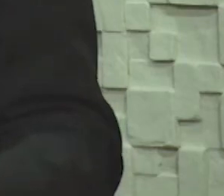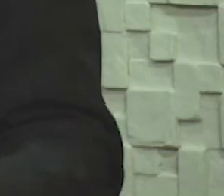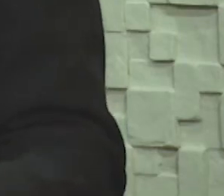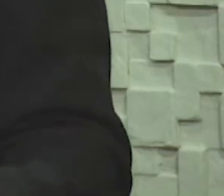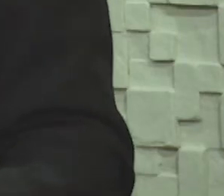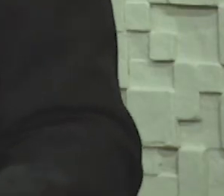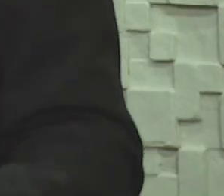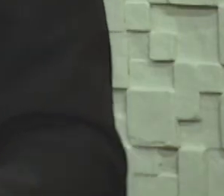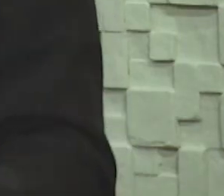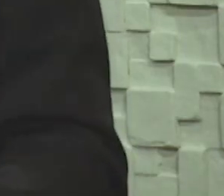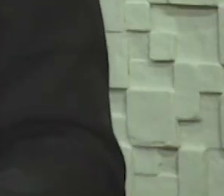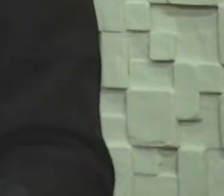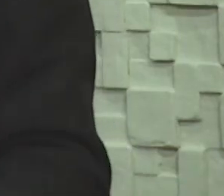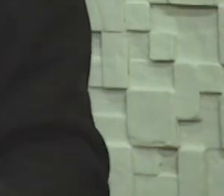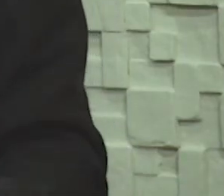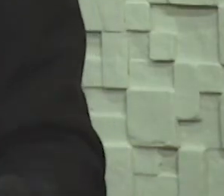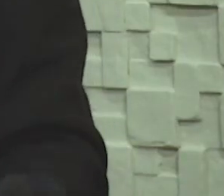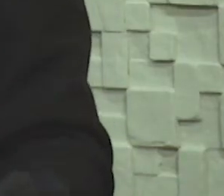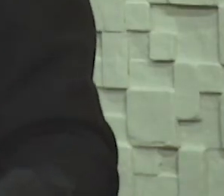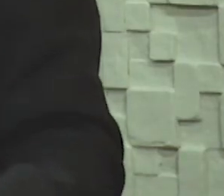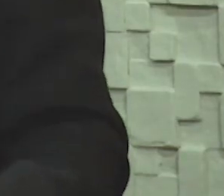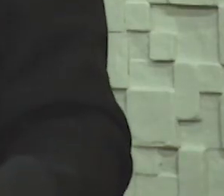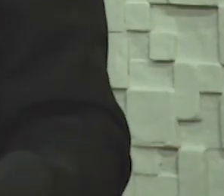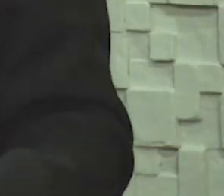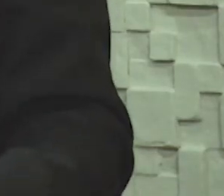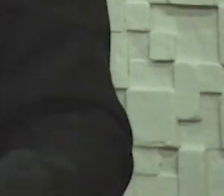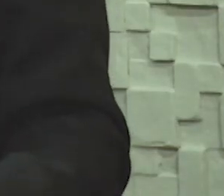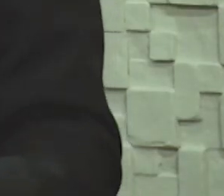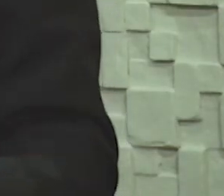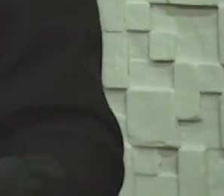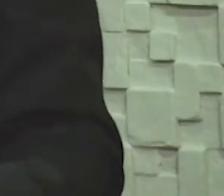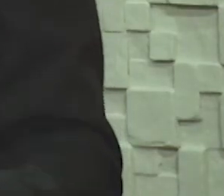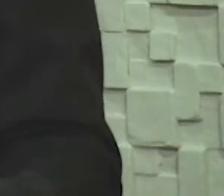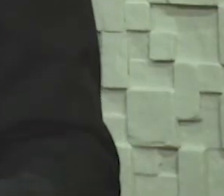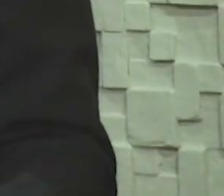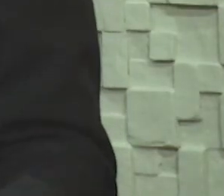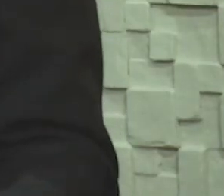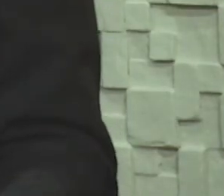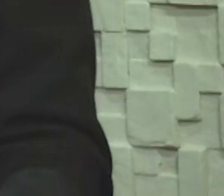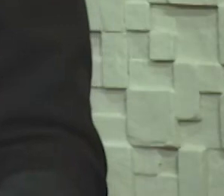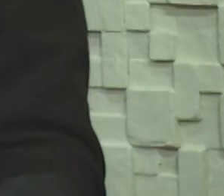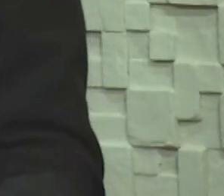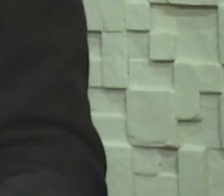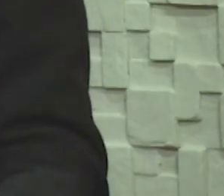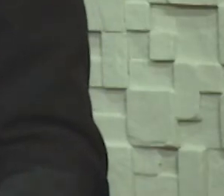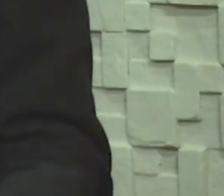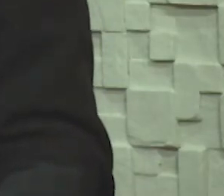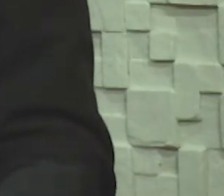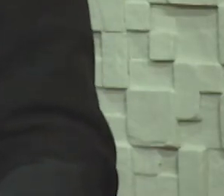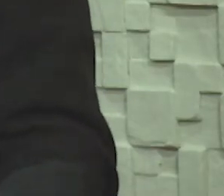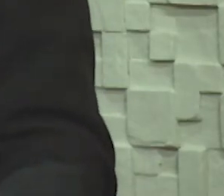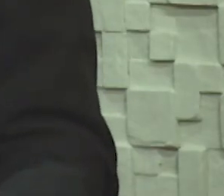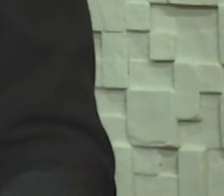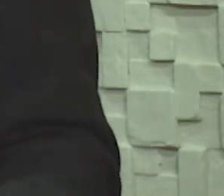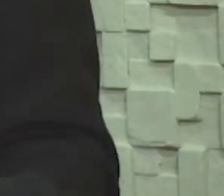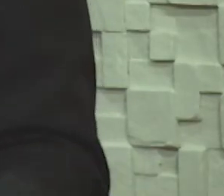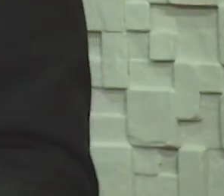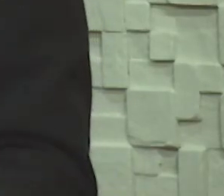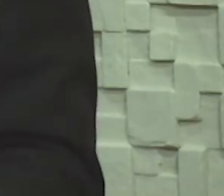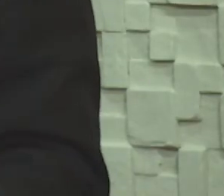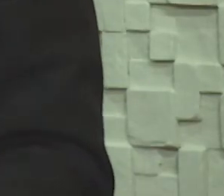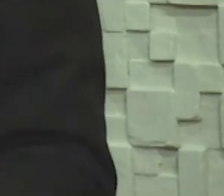dá aula né desde criança a partir dos 8 anos de idade e viola clássica violoncelo violino contrabaixo e flauta